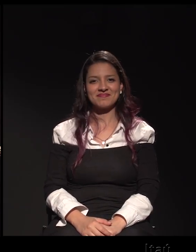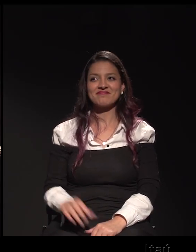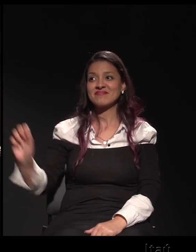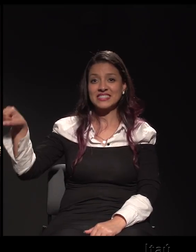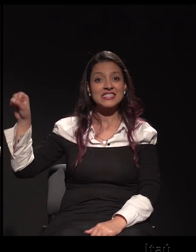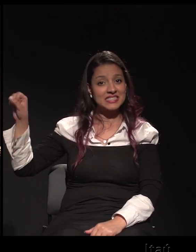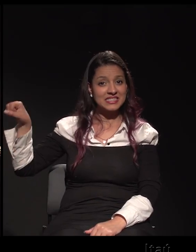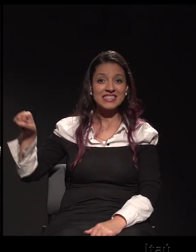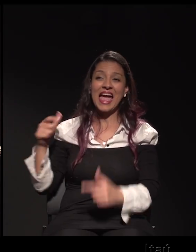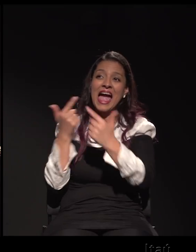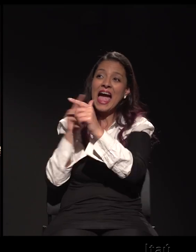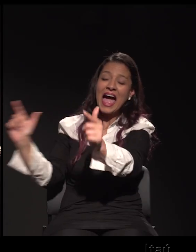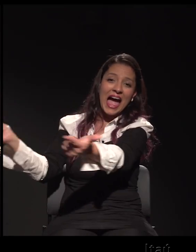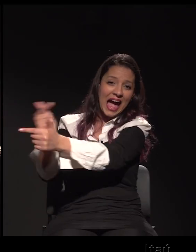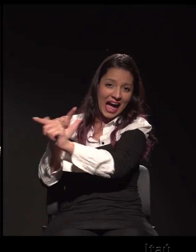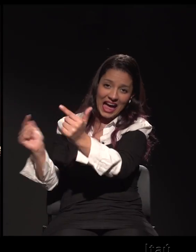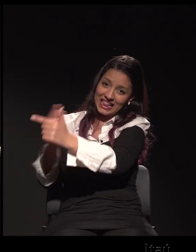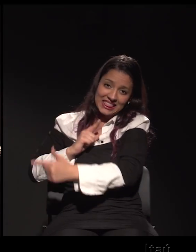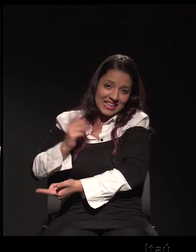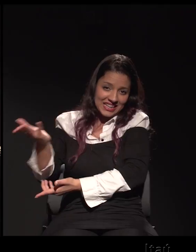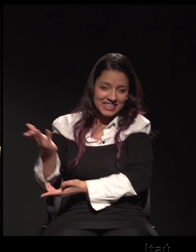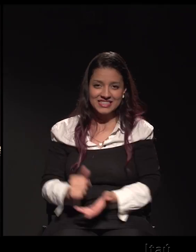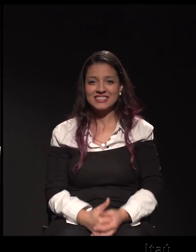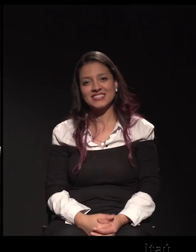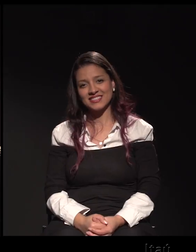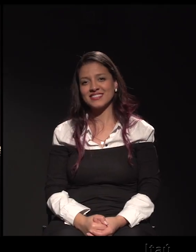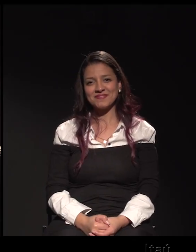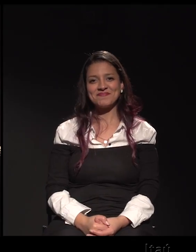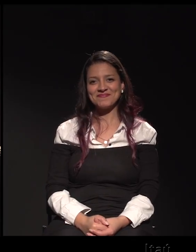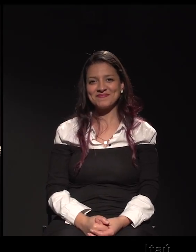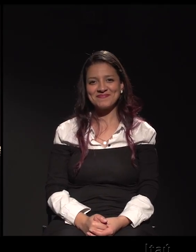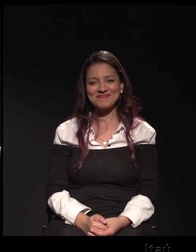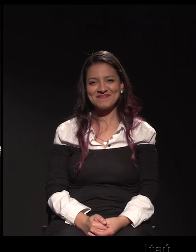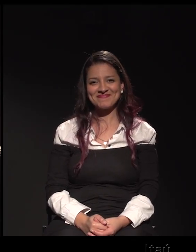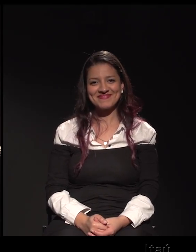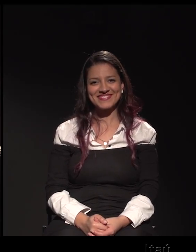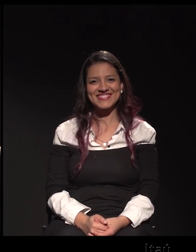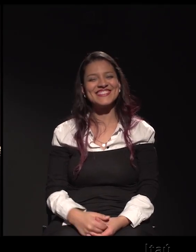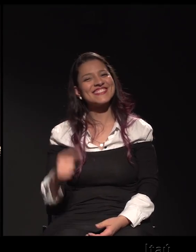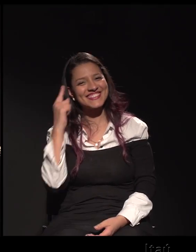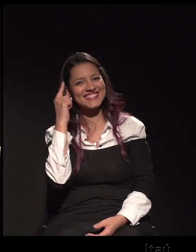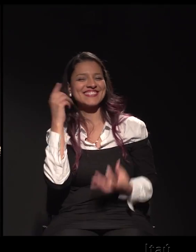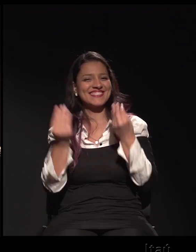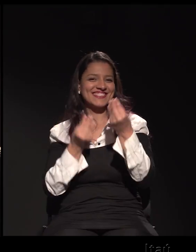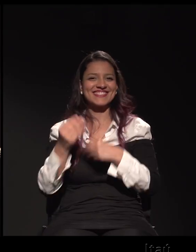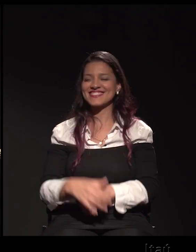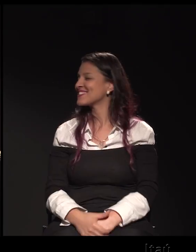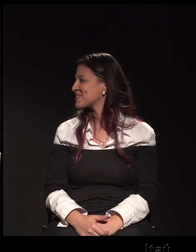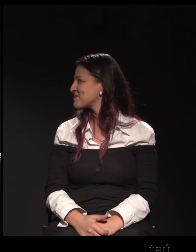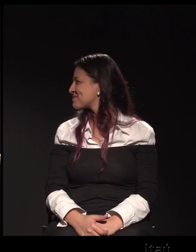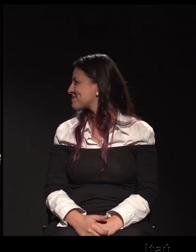Todo Axé, mundo vamos sabe lá. Mesmo, né? Estou sentindo essa certeza. É legal. Então, vamos pensar assim, ó, que